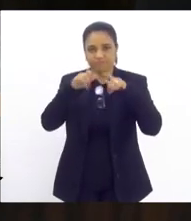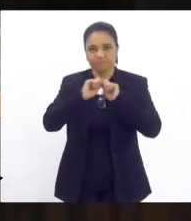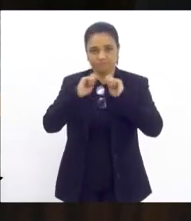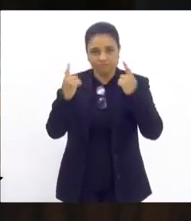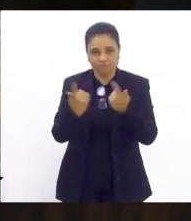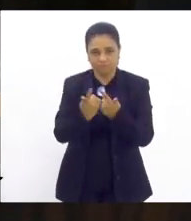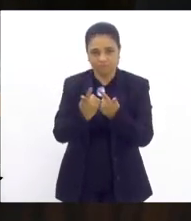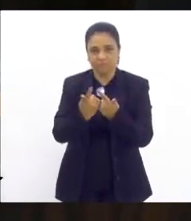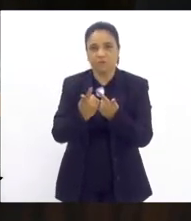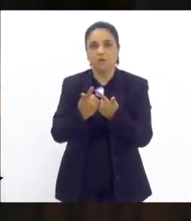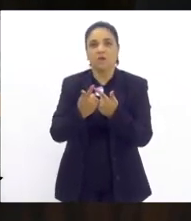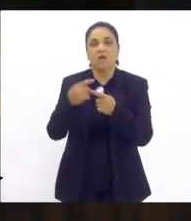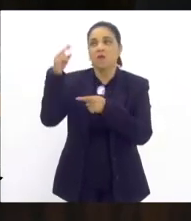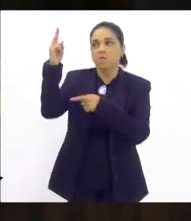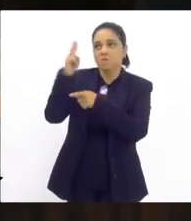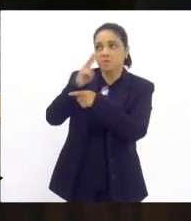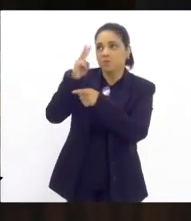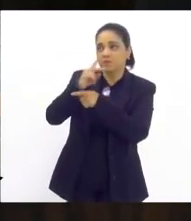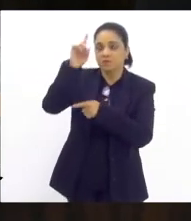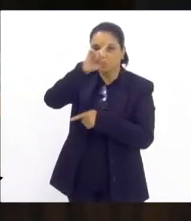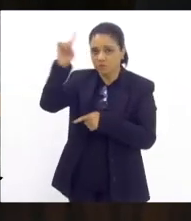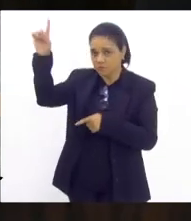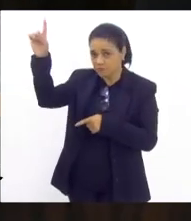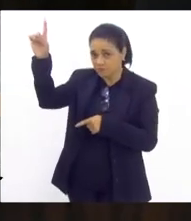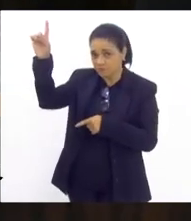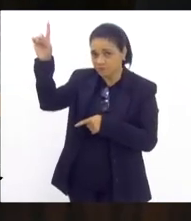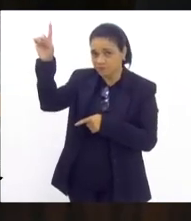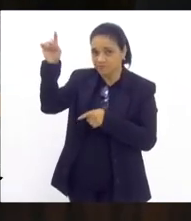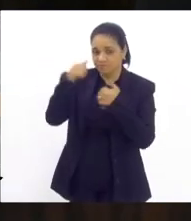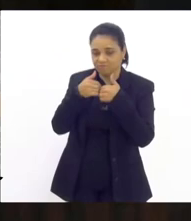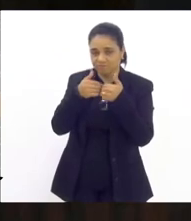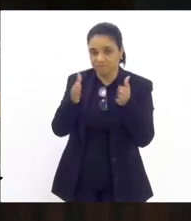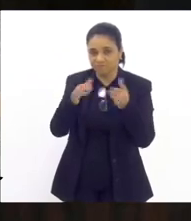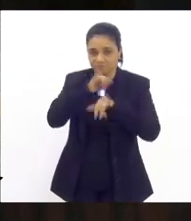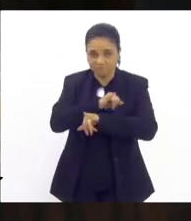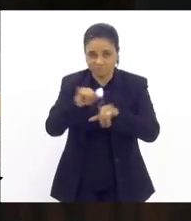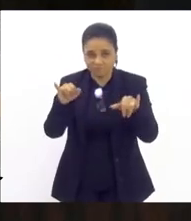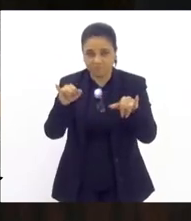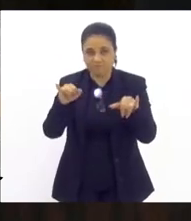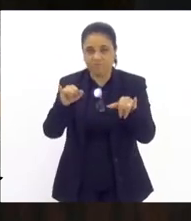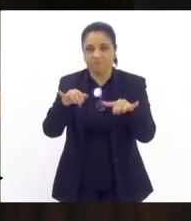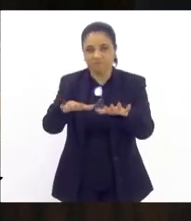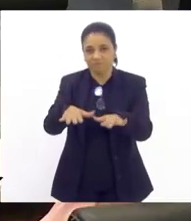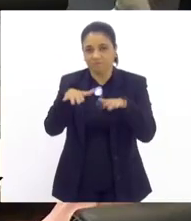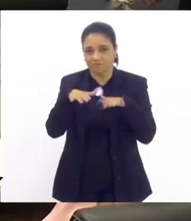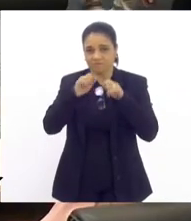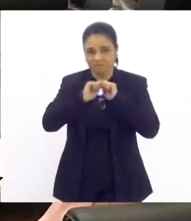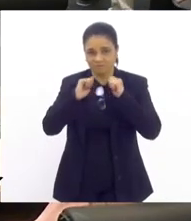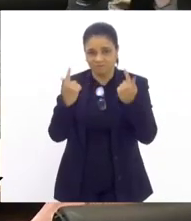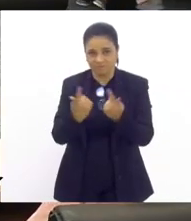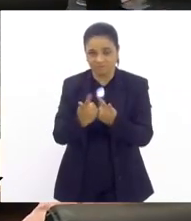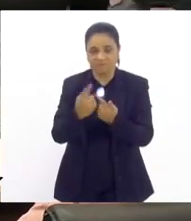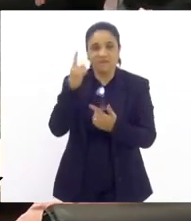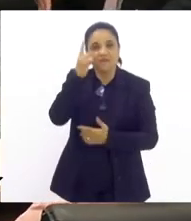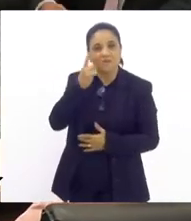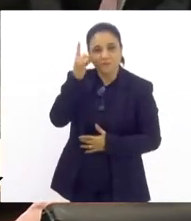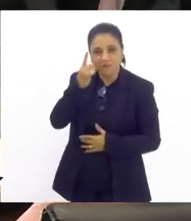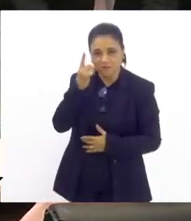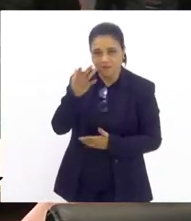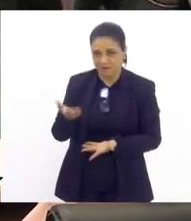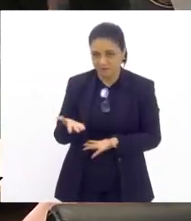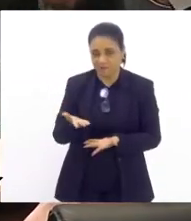sobre a proteção de Deus declara aberto a sessão aí meus nomes deputados